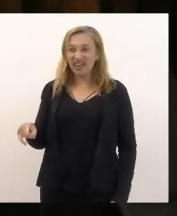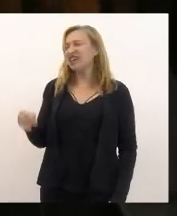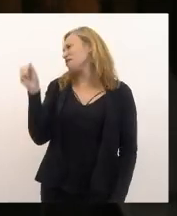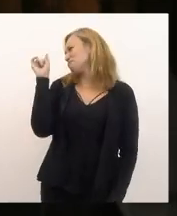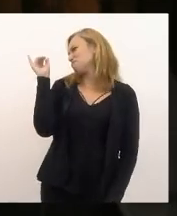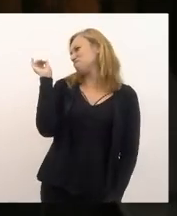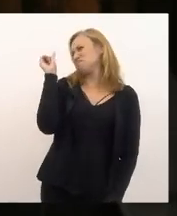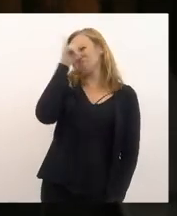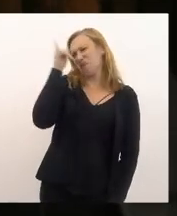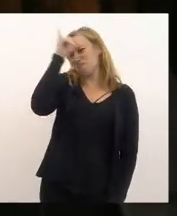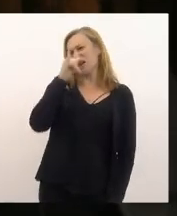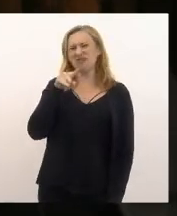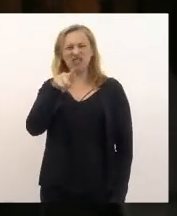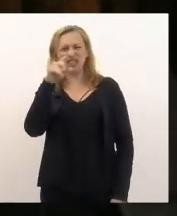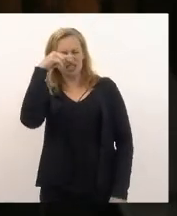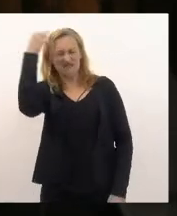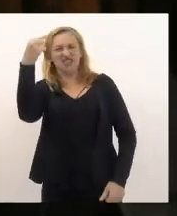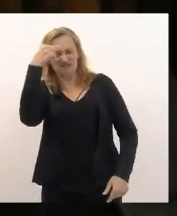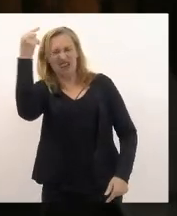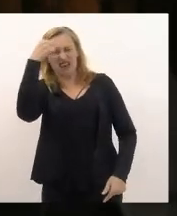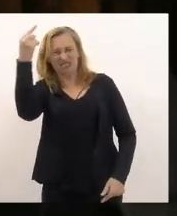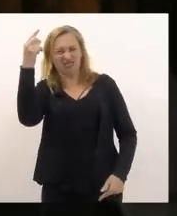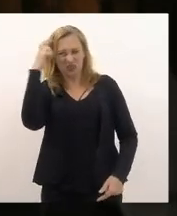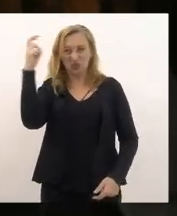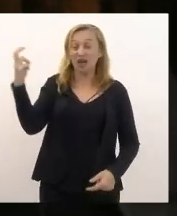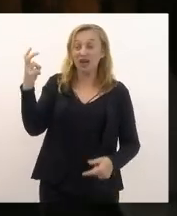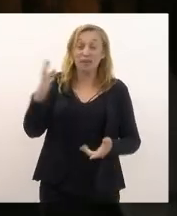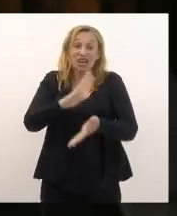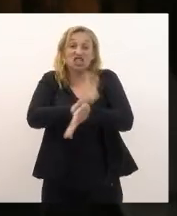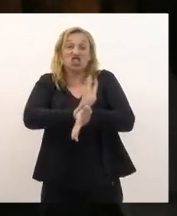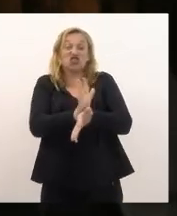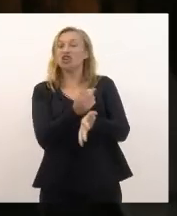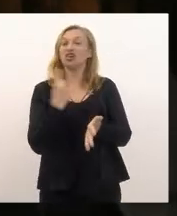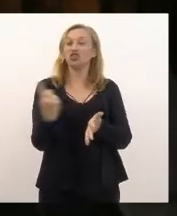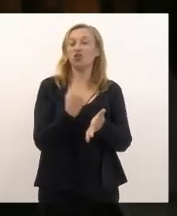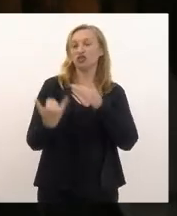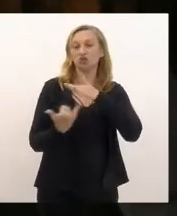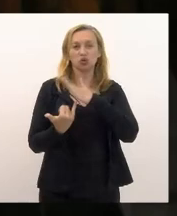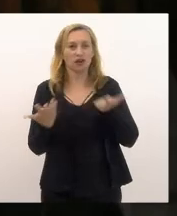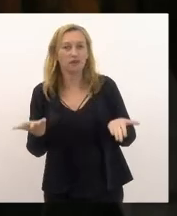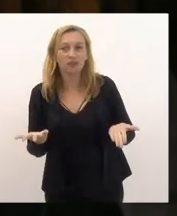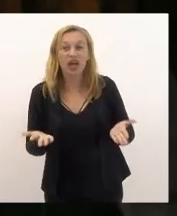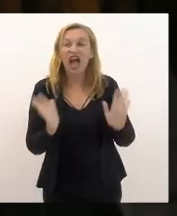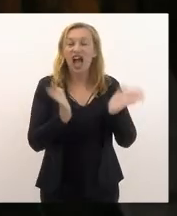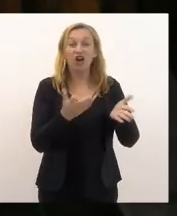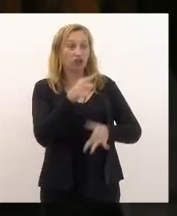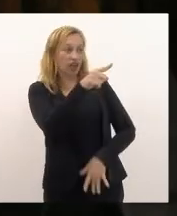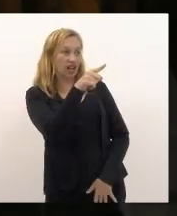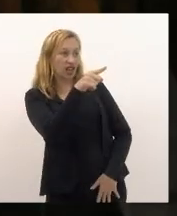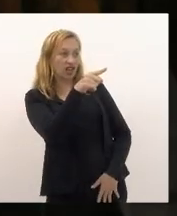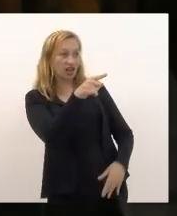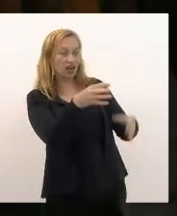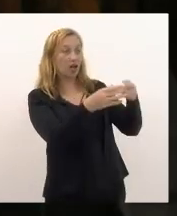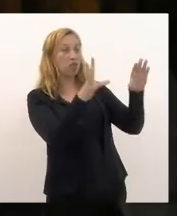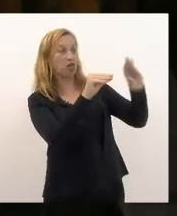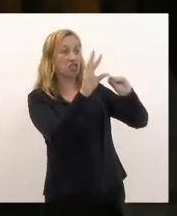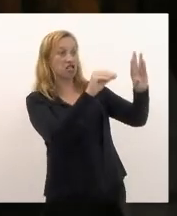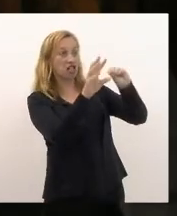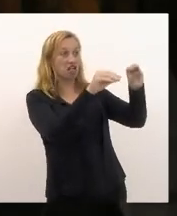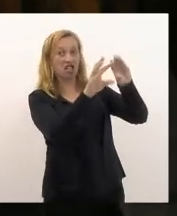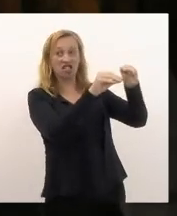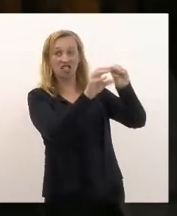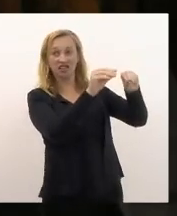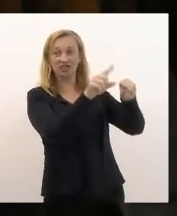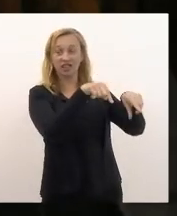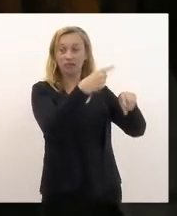coisa que vocês inventaram nessa guerra cultural para tentar destruir as nossas instituições. Agora estão ali confabulando, daqui a